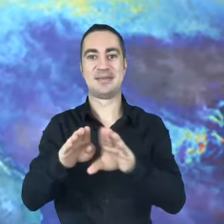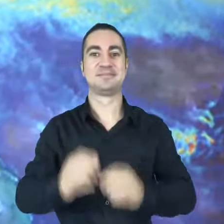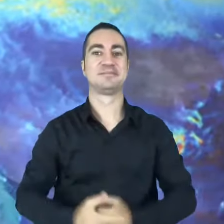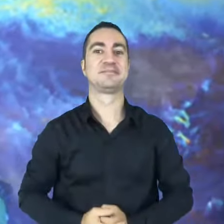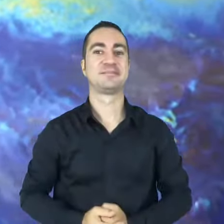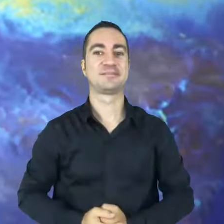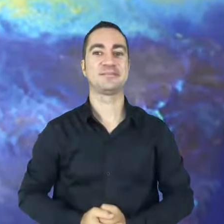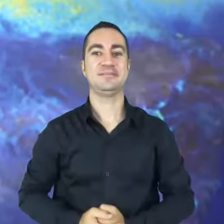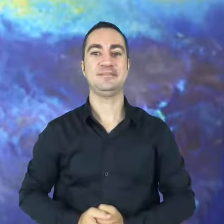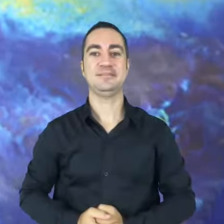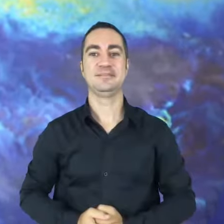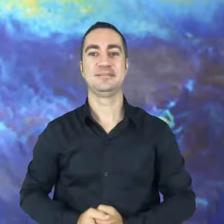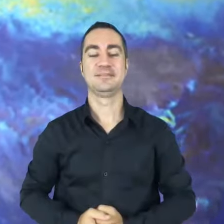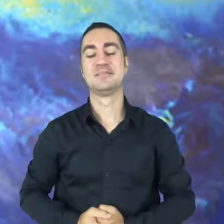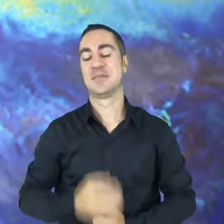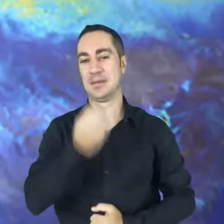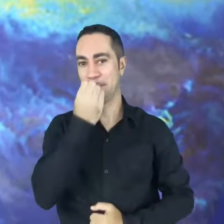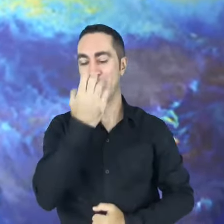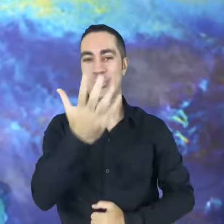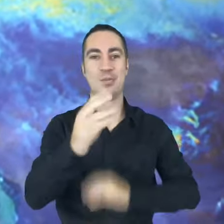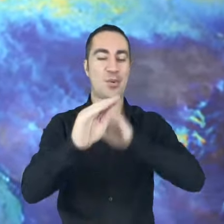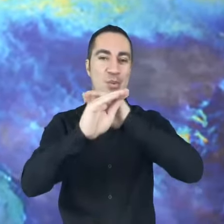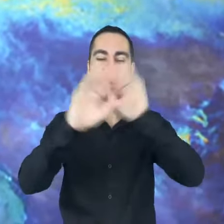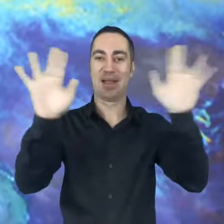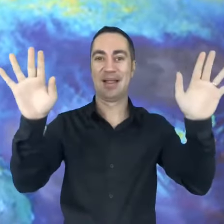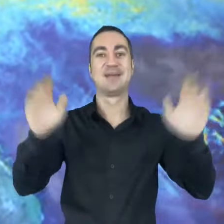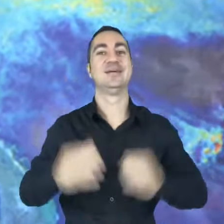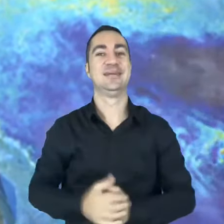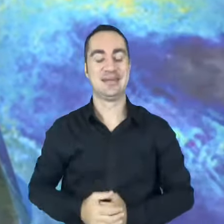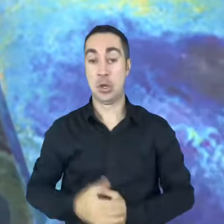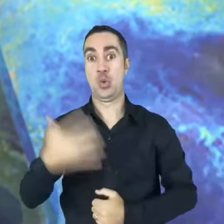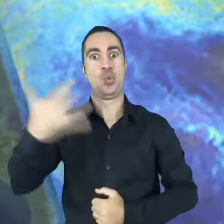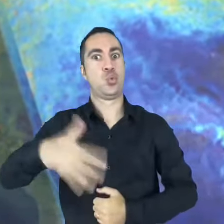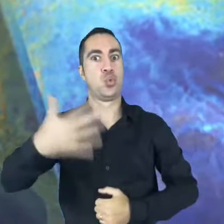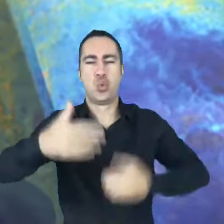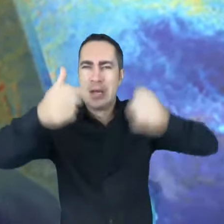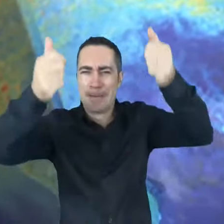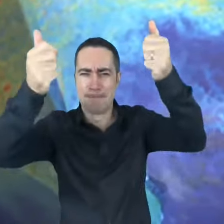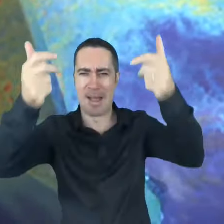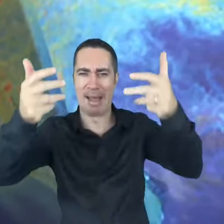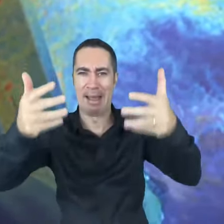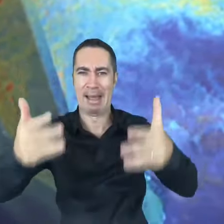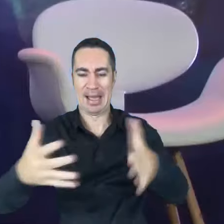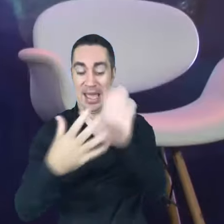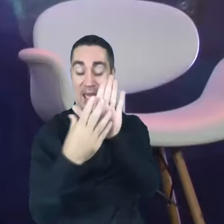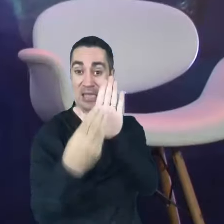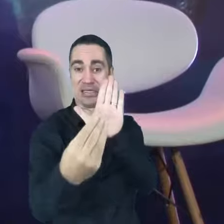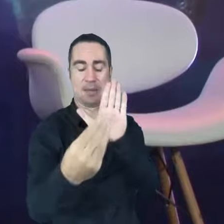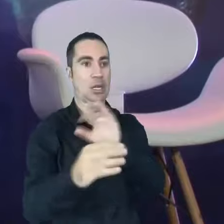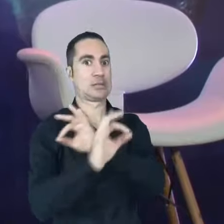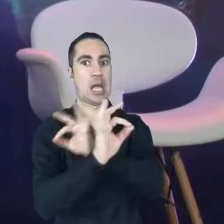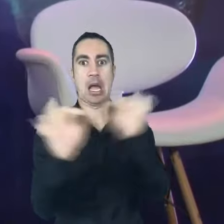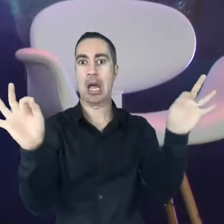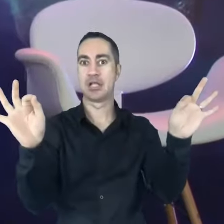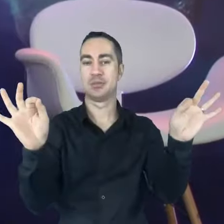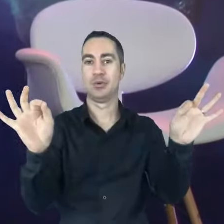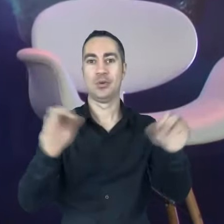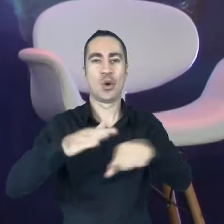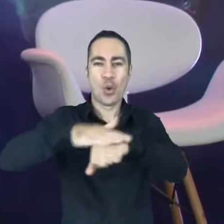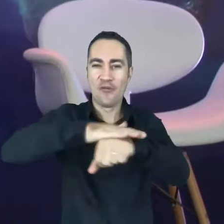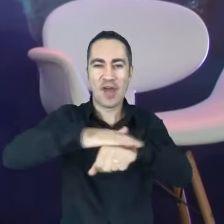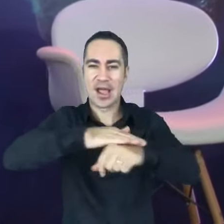Muito bom, muito bom. Uma bela inspiração para a gente aquecer aqui já a conversa, a roda de conversa que a gente vai